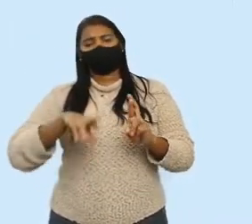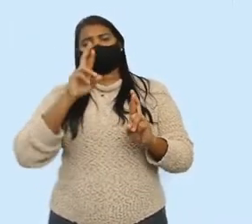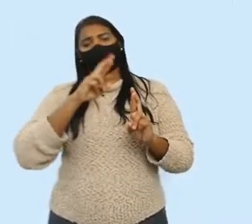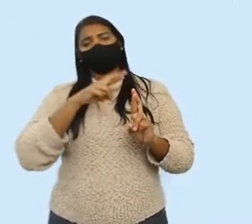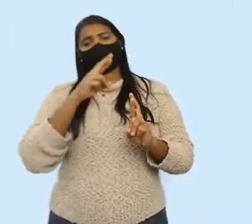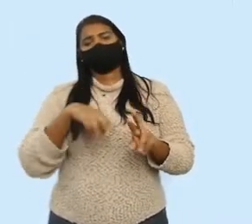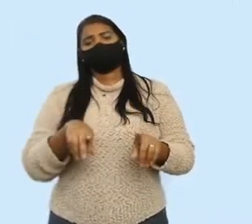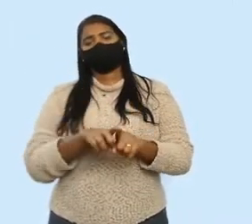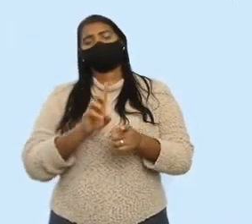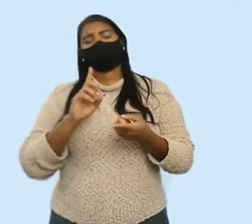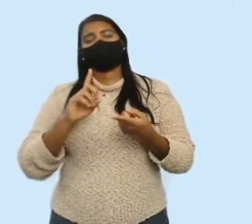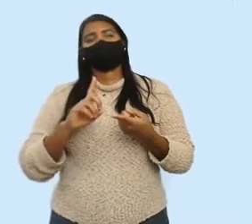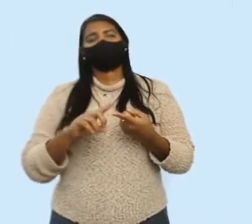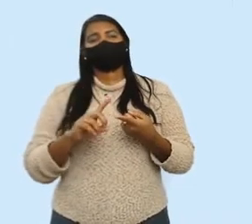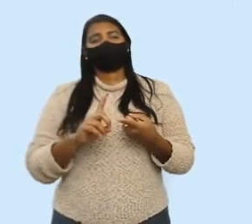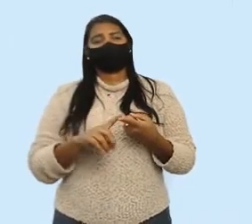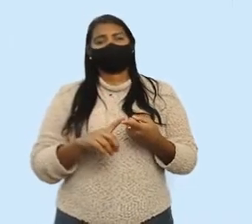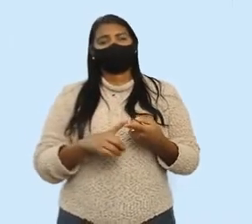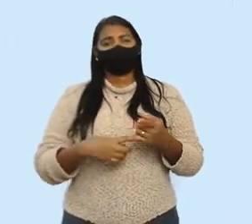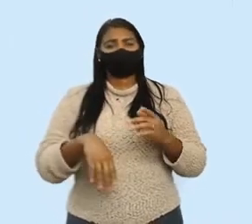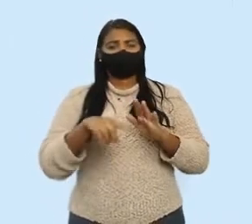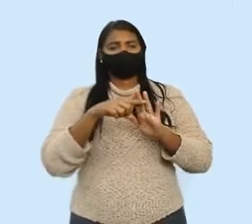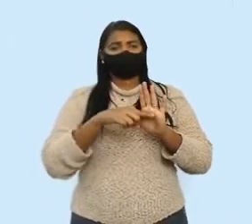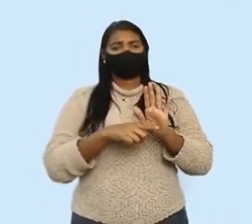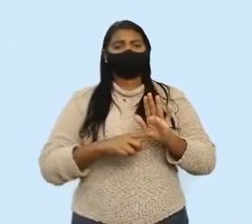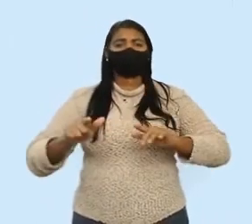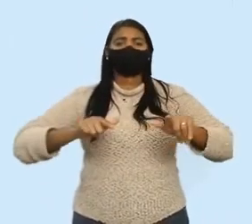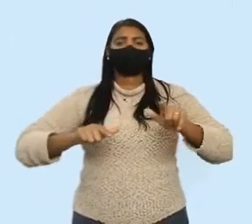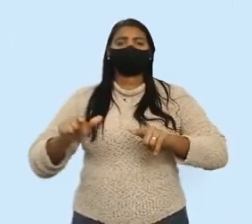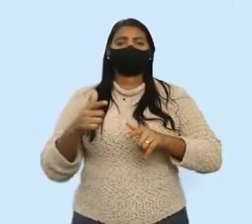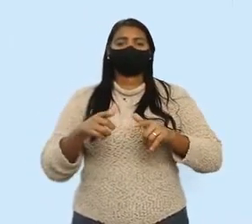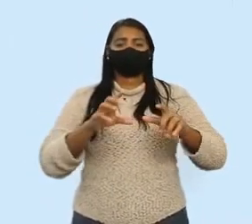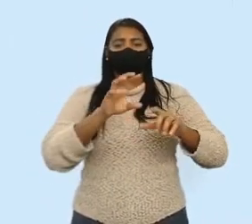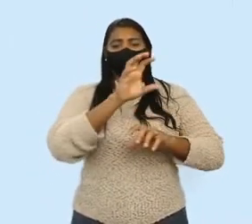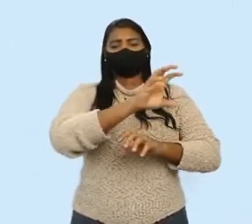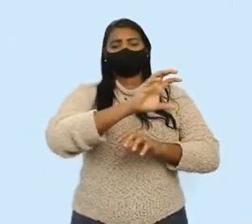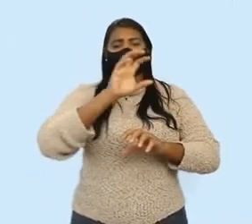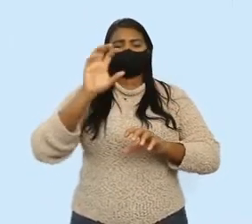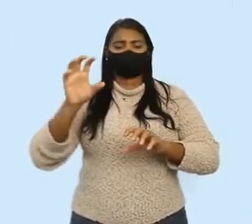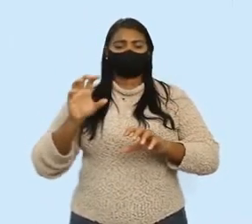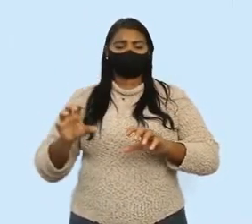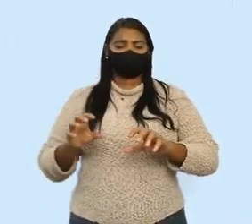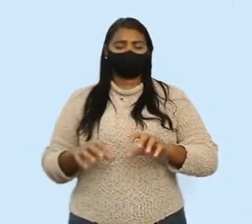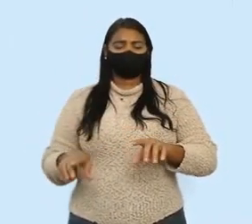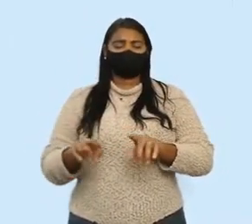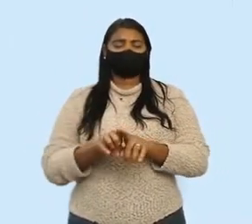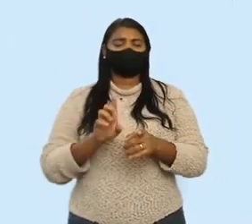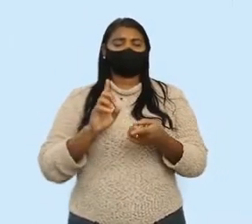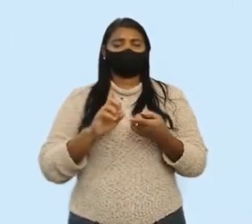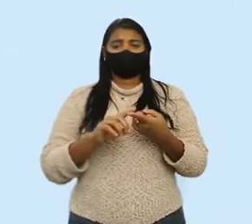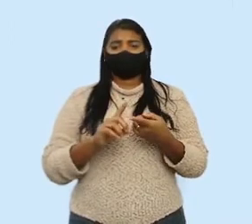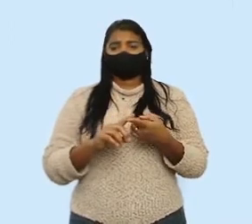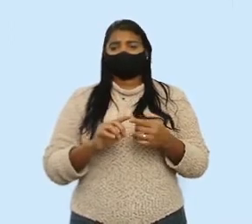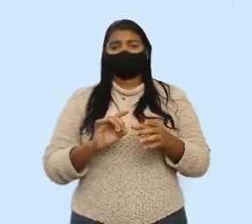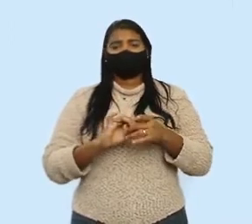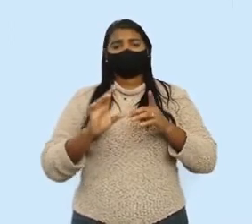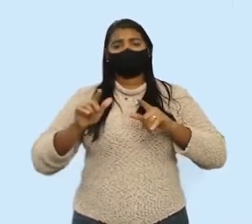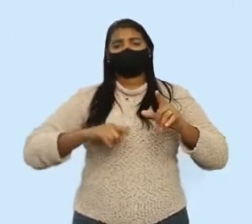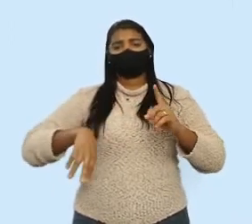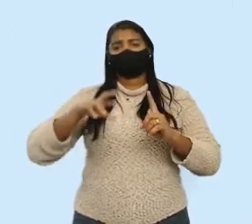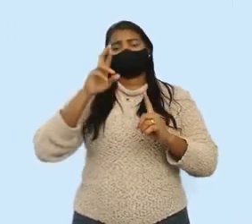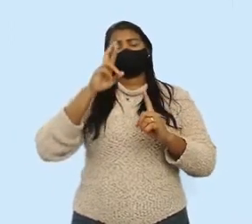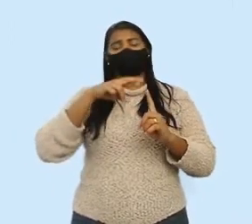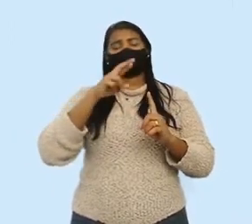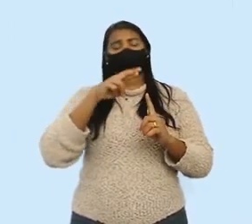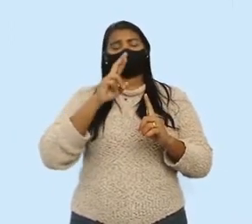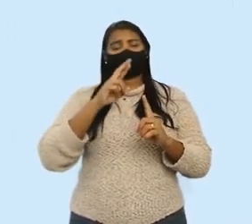também para o amadurecimento das classes trabalhadoras também em outros locais, certo? Tanto de forma autônoma, como também com a influência